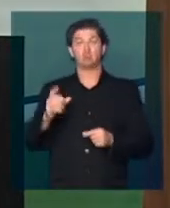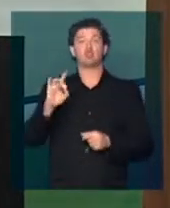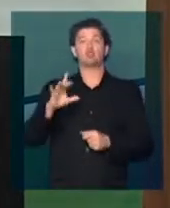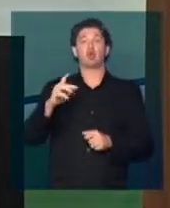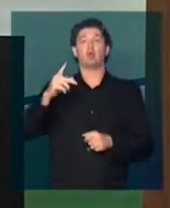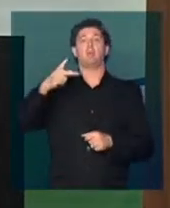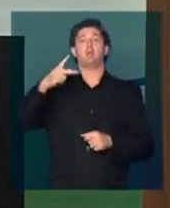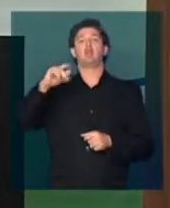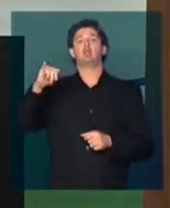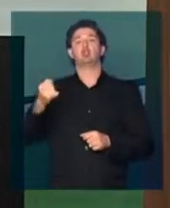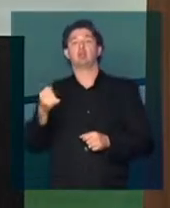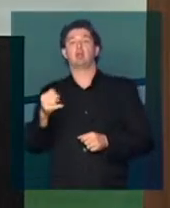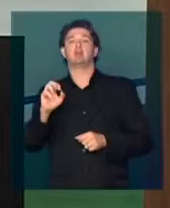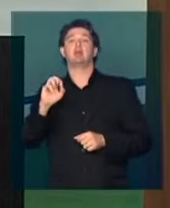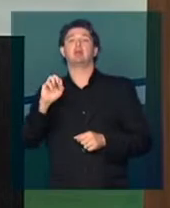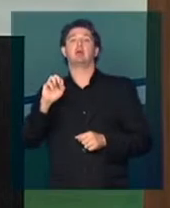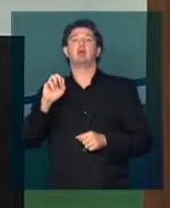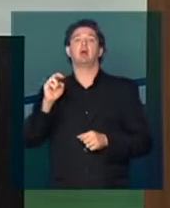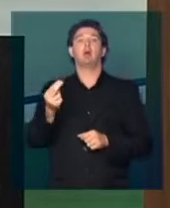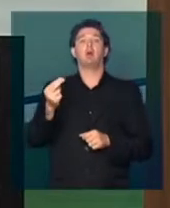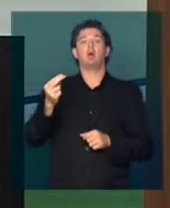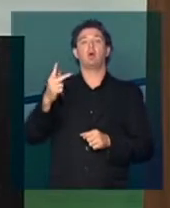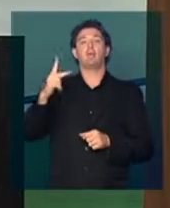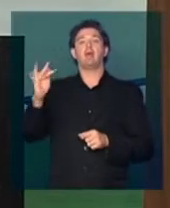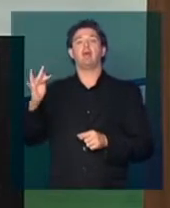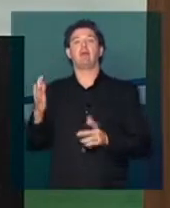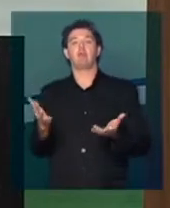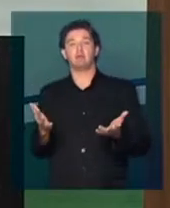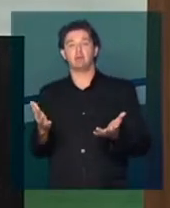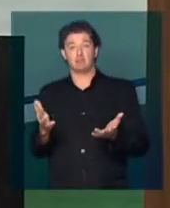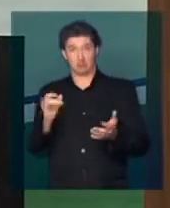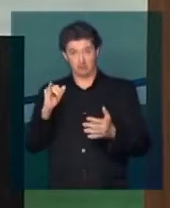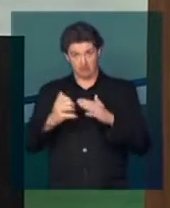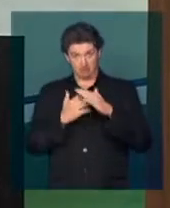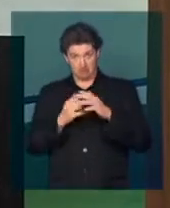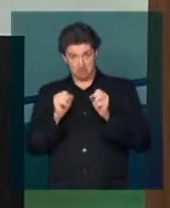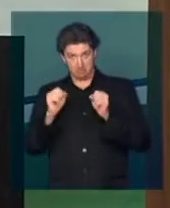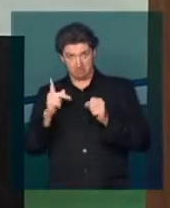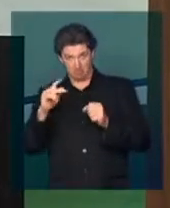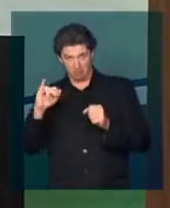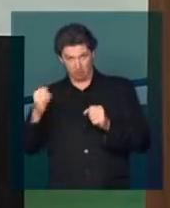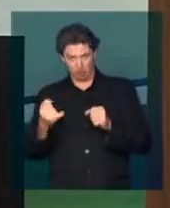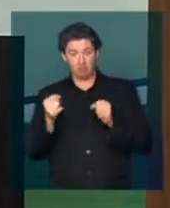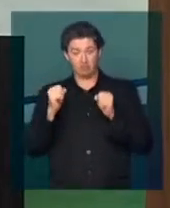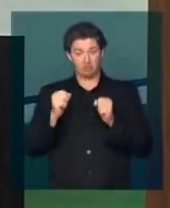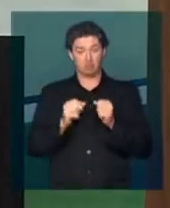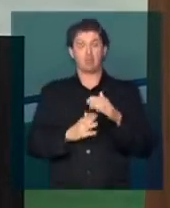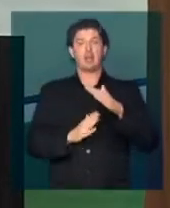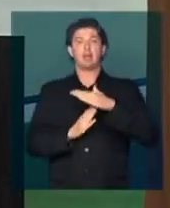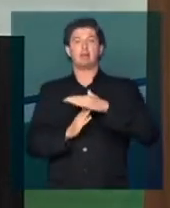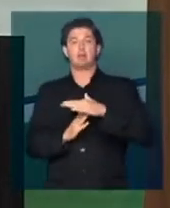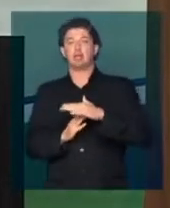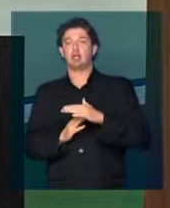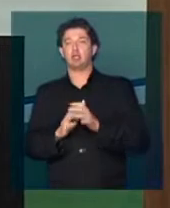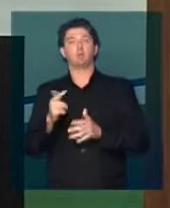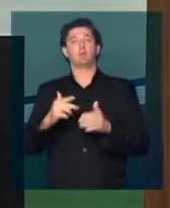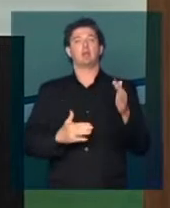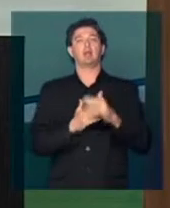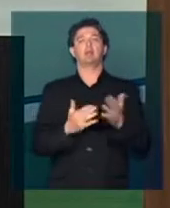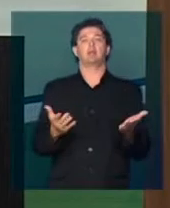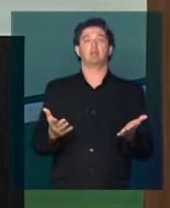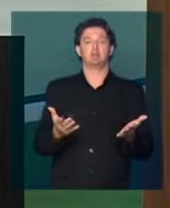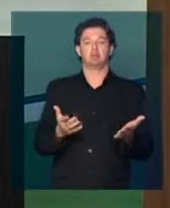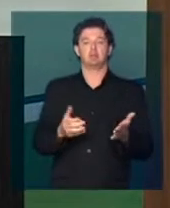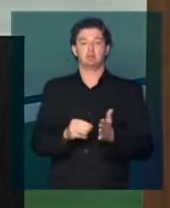físicas ou vai ser permitido pelas empresas. E, sendo permitido pelas empresas, se teremos restrição ou não teremos